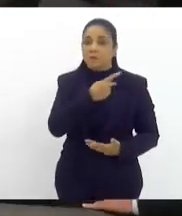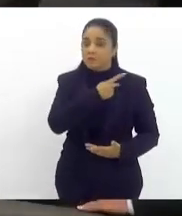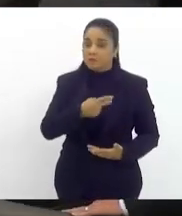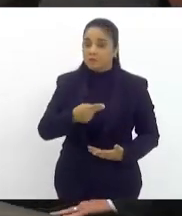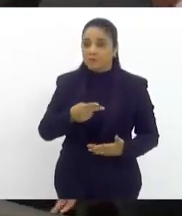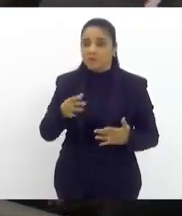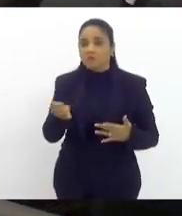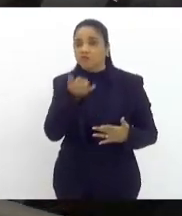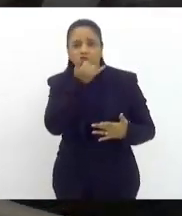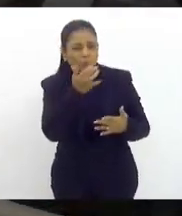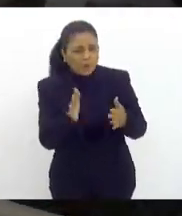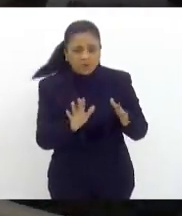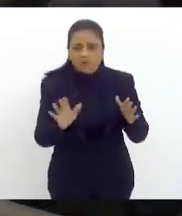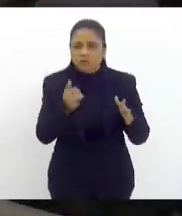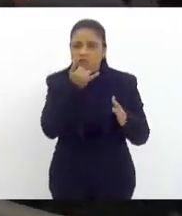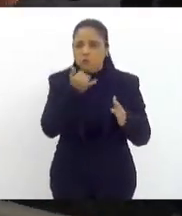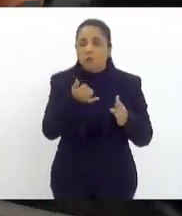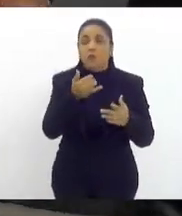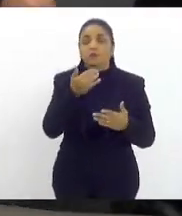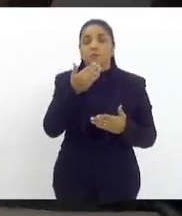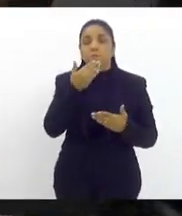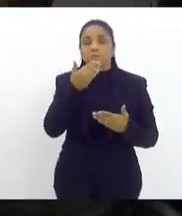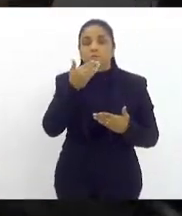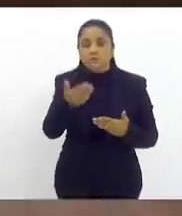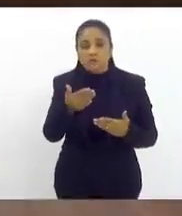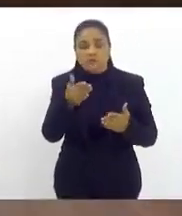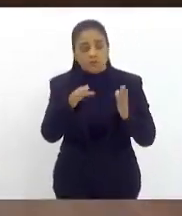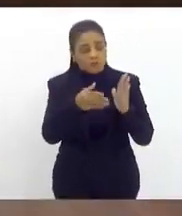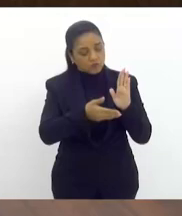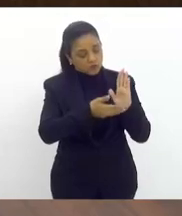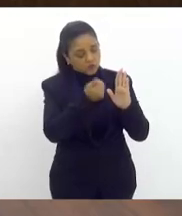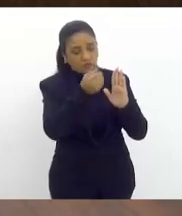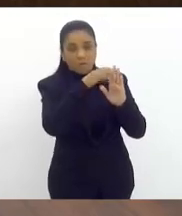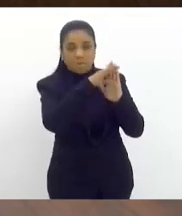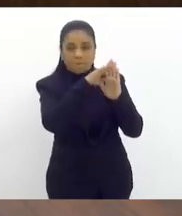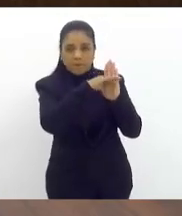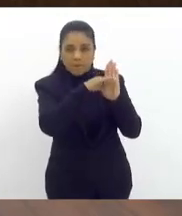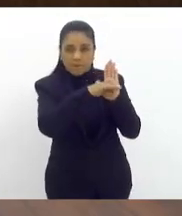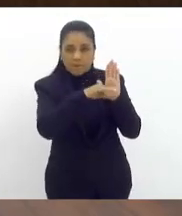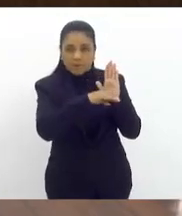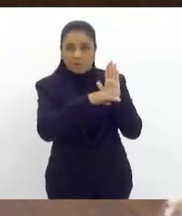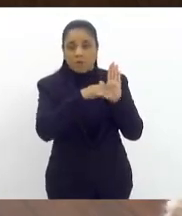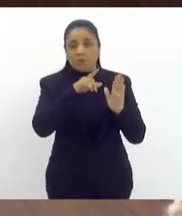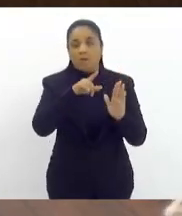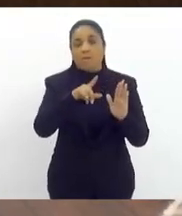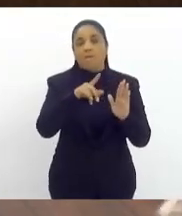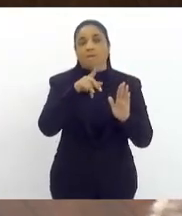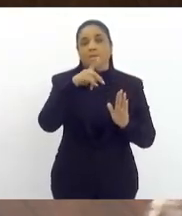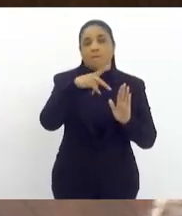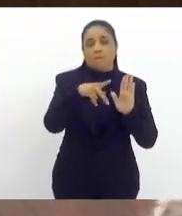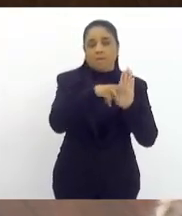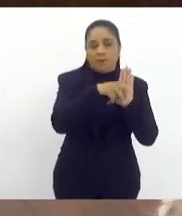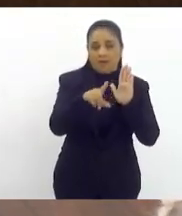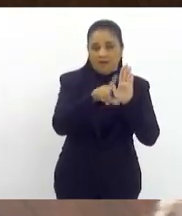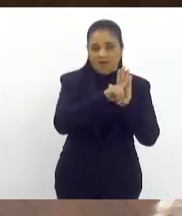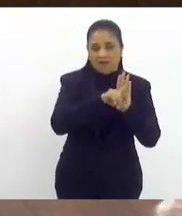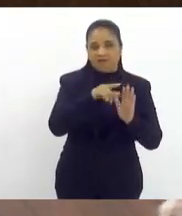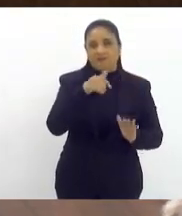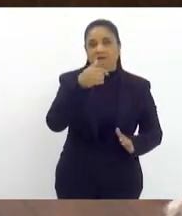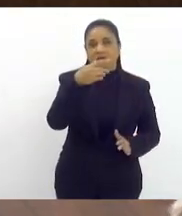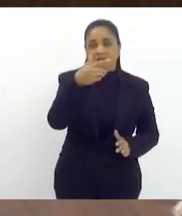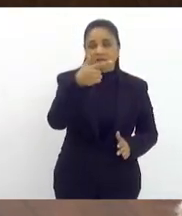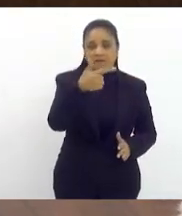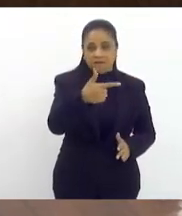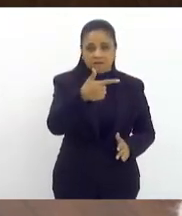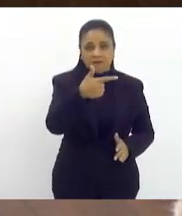desculpe. Quero também solicitar, presidente, a retirada da pauta de hoje do PR 3282, de minha autoria.